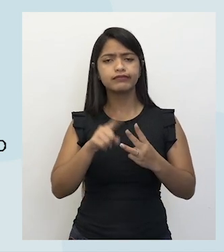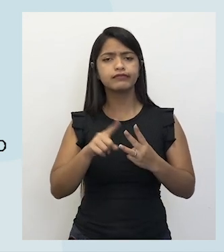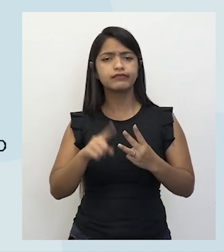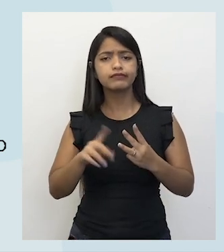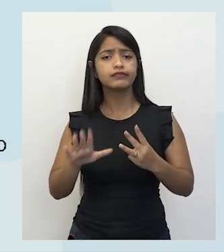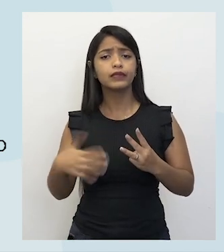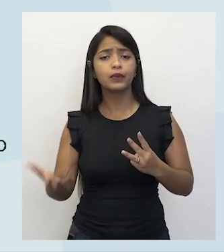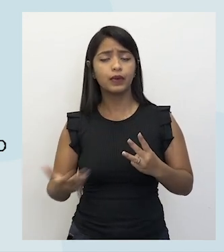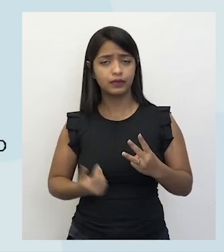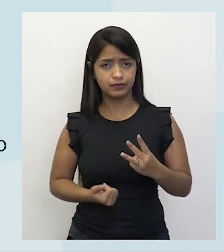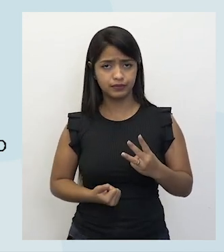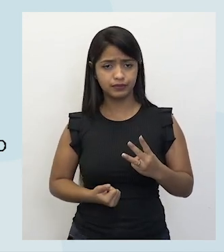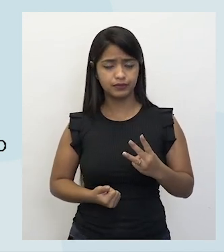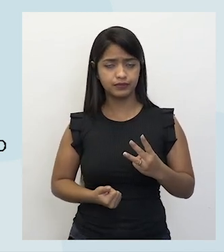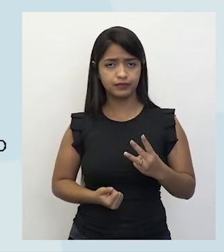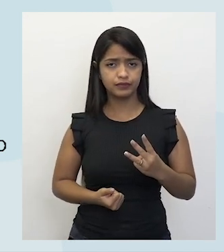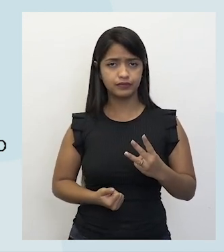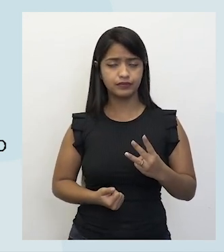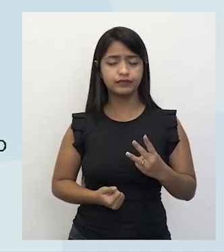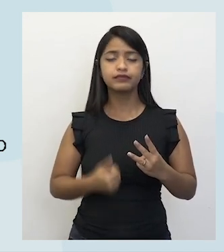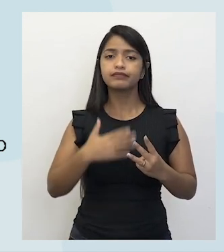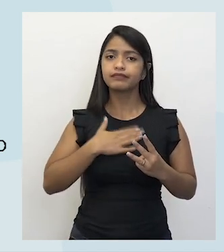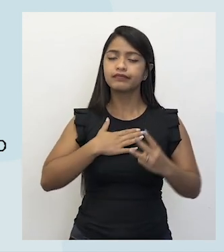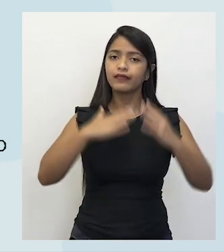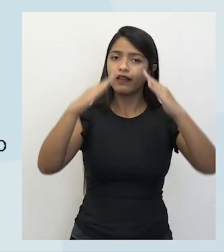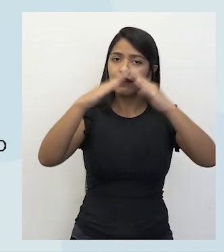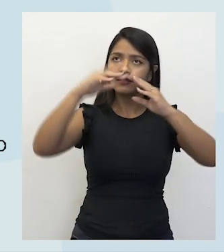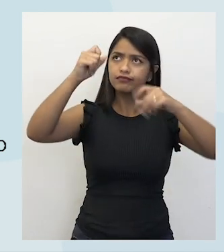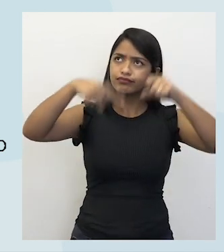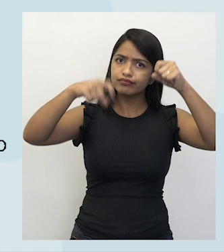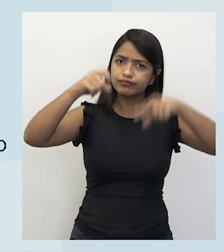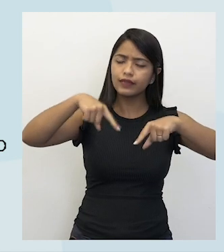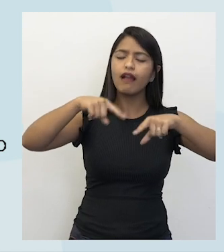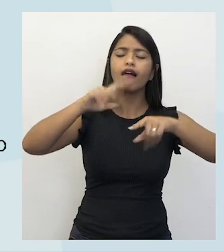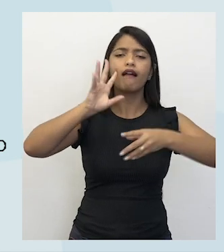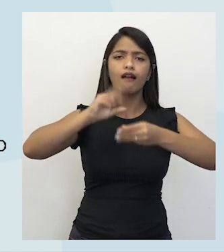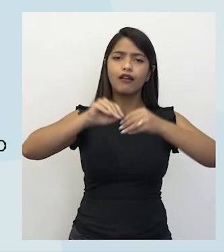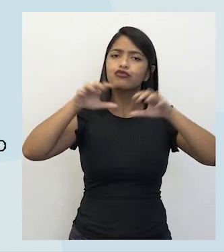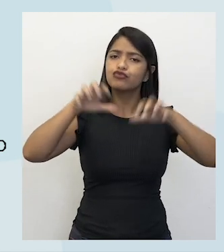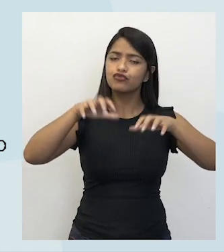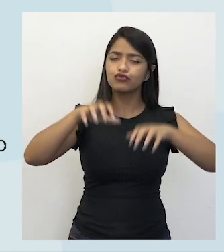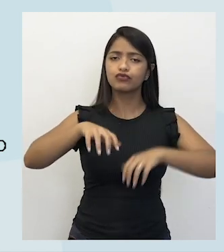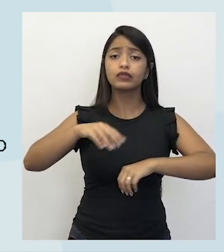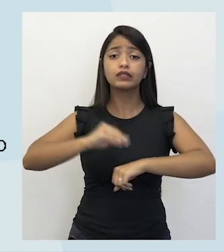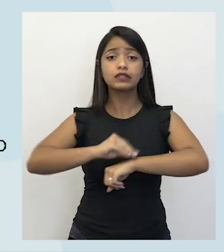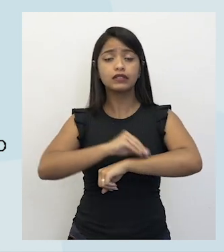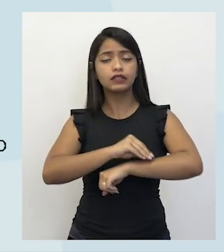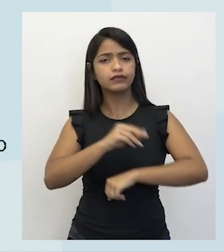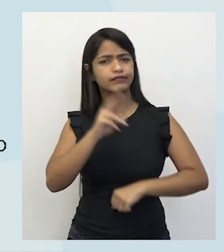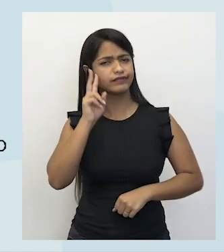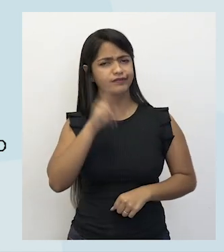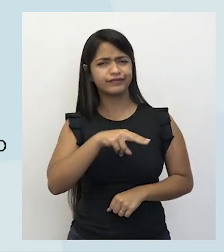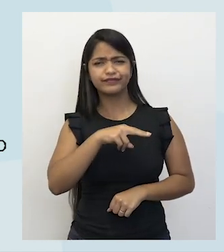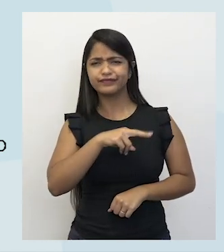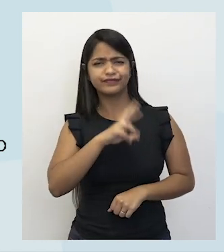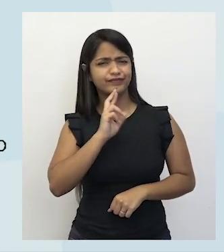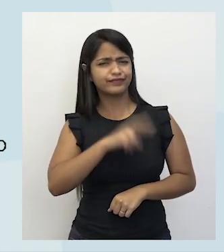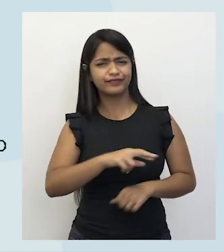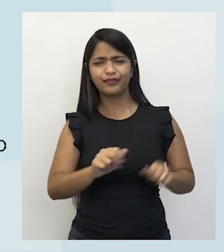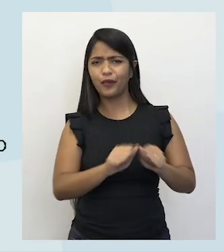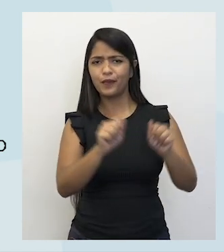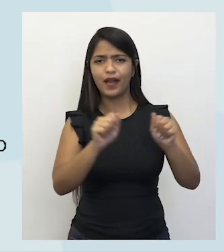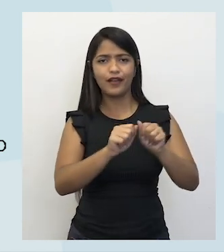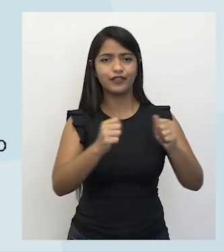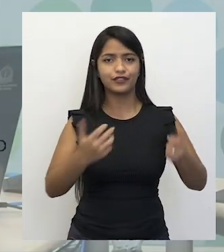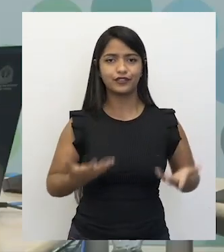choveu, então caiu, só chove quando a água cai lá do teto. Né? Então, o que ele considerou isso? Quando ele fala, ora que bobagem. Então, vamos